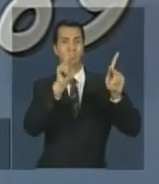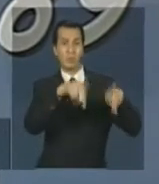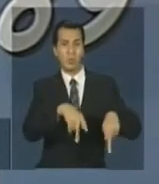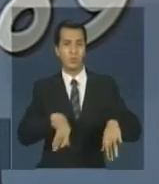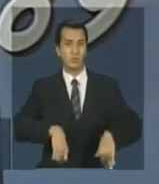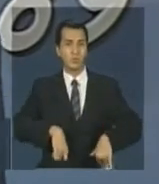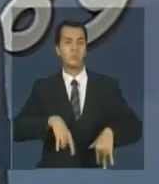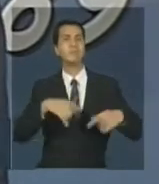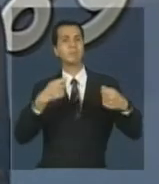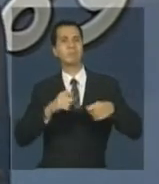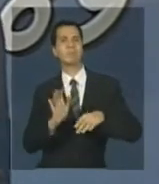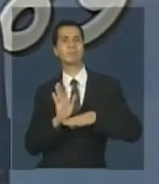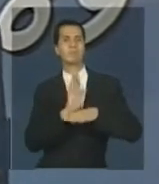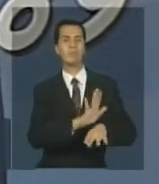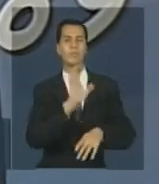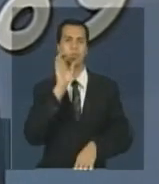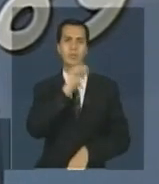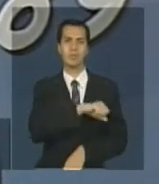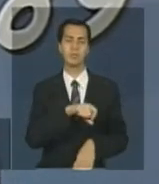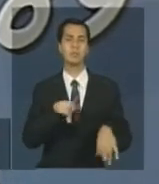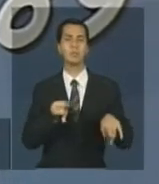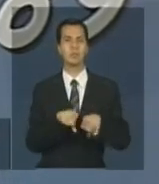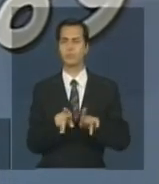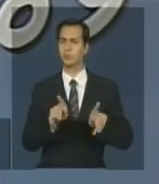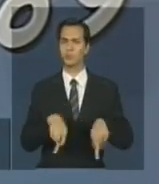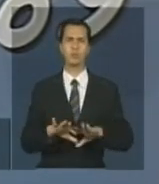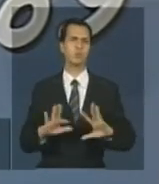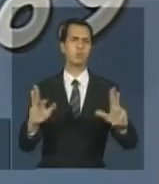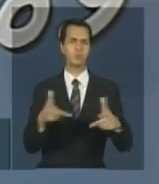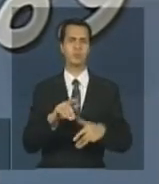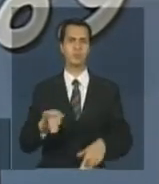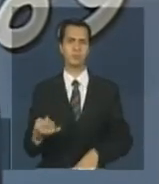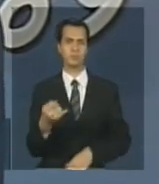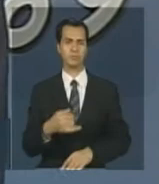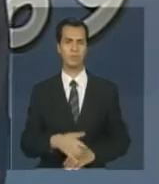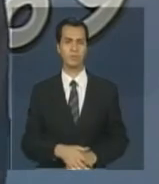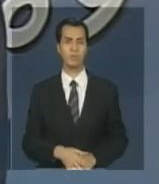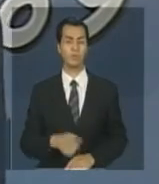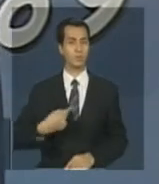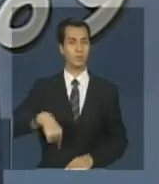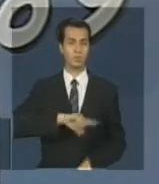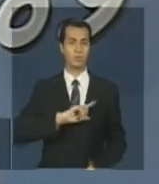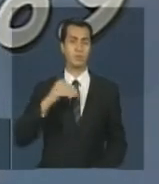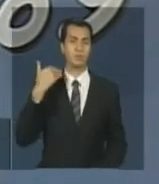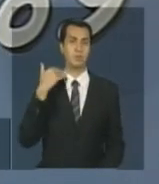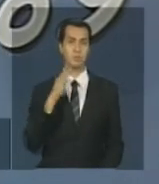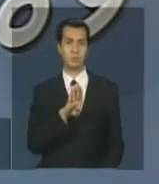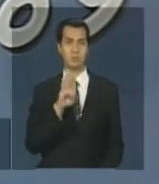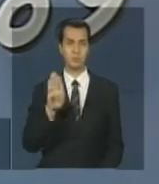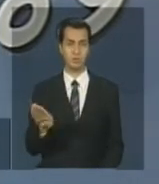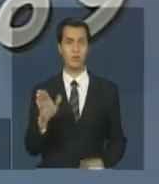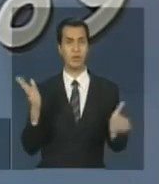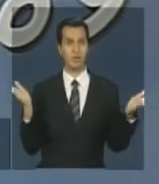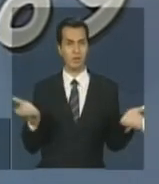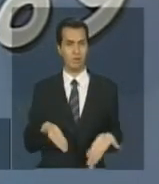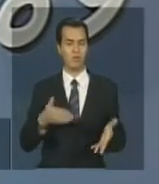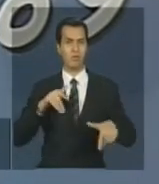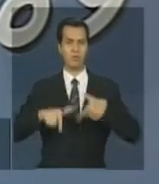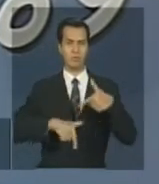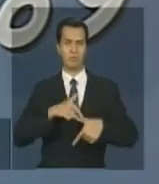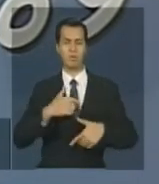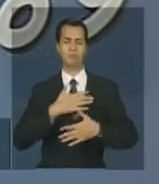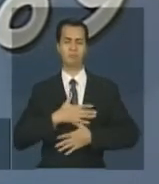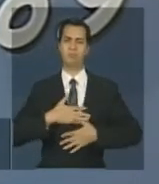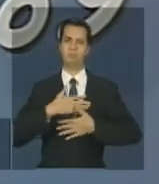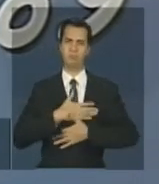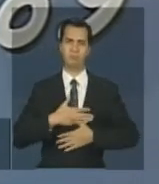para as nossas cidades e para a população de uma forma geral então ao Banco do Brasil a transmissão e tiraram foi